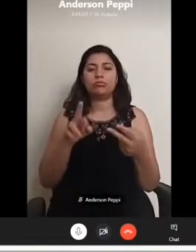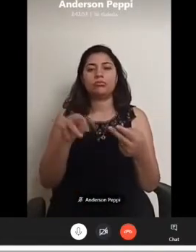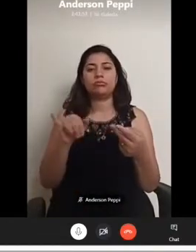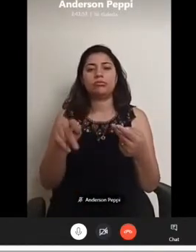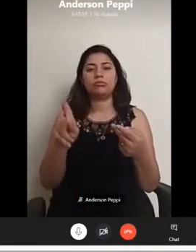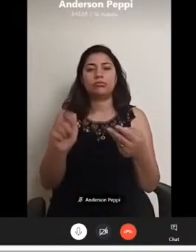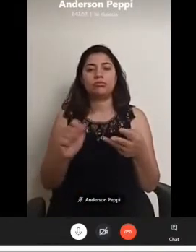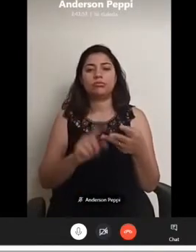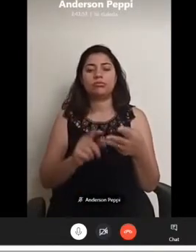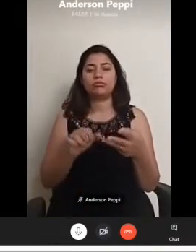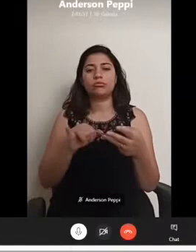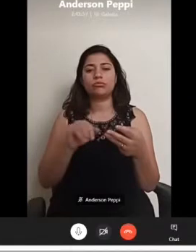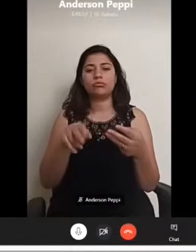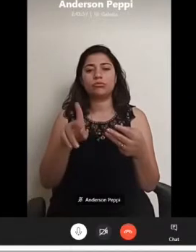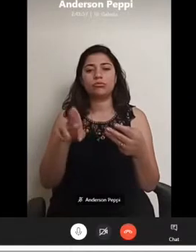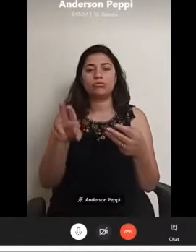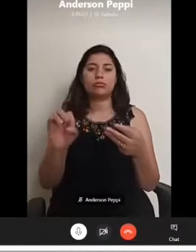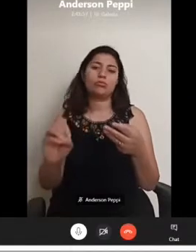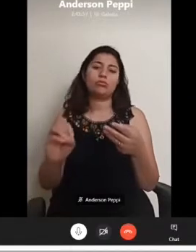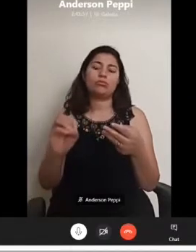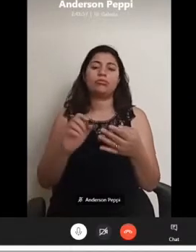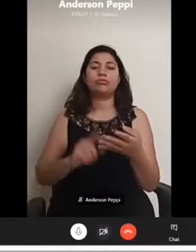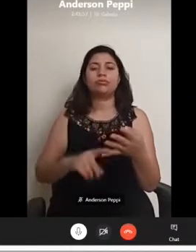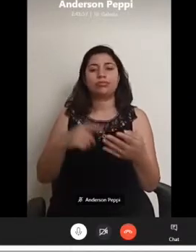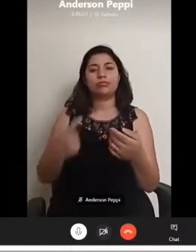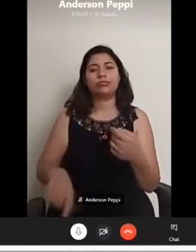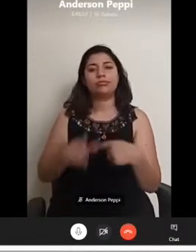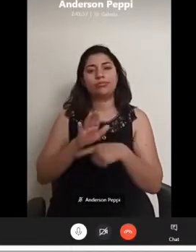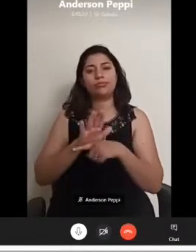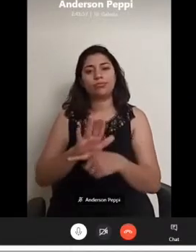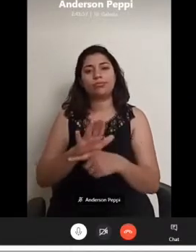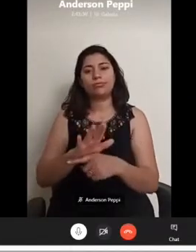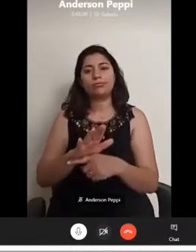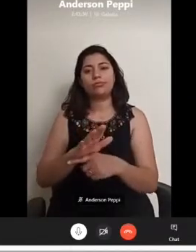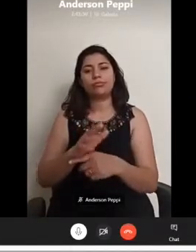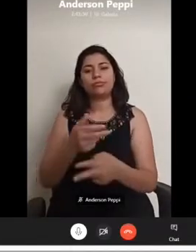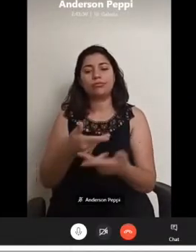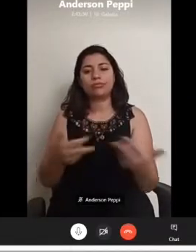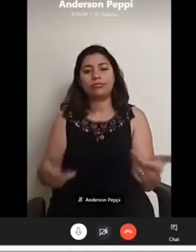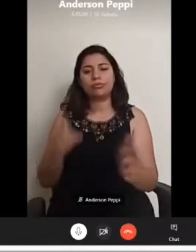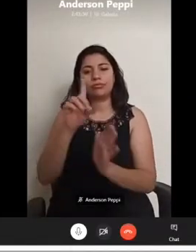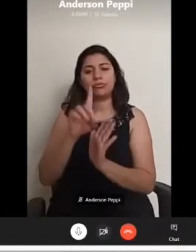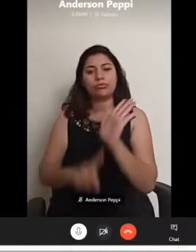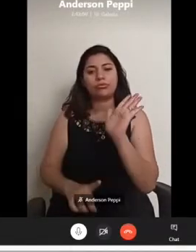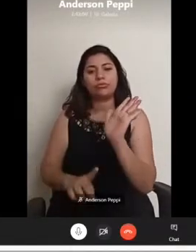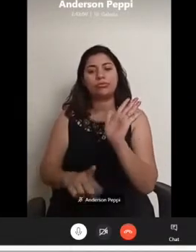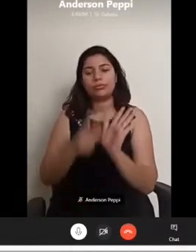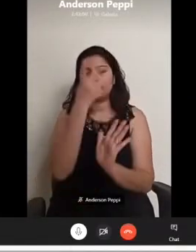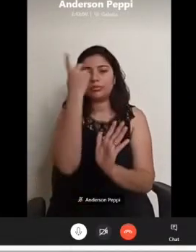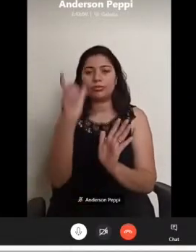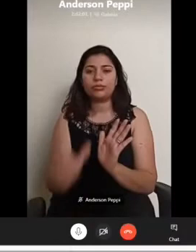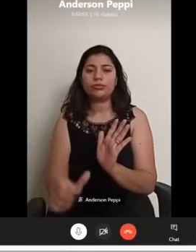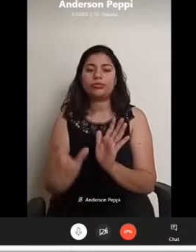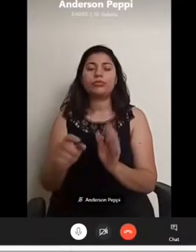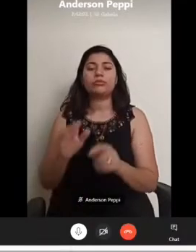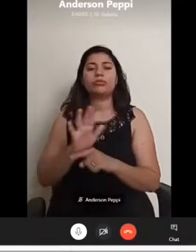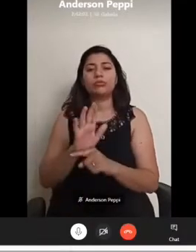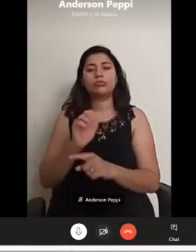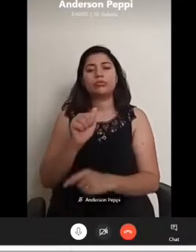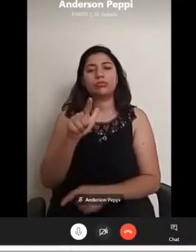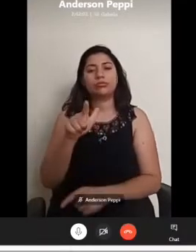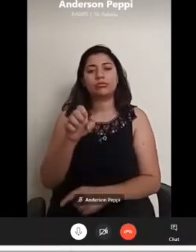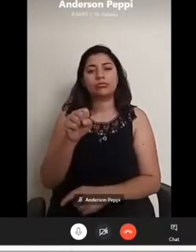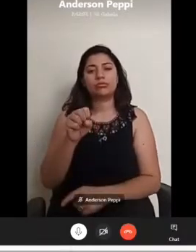Direitos Humanos. Abelardo Vanderlino da Costa Neto, Alessandra Luquezzi de Oliveira, Roseli Antunes da Silva